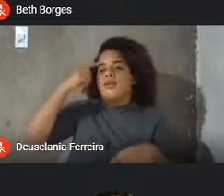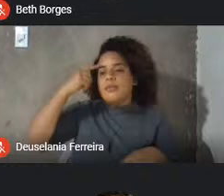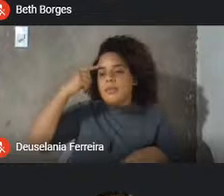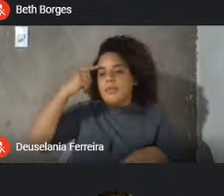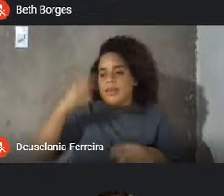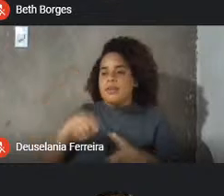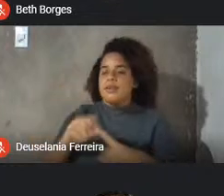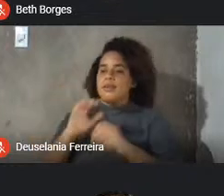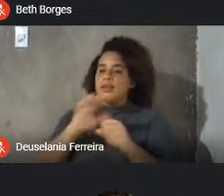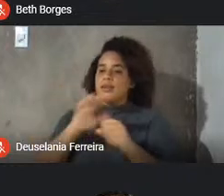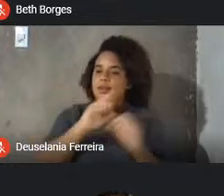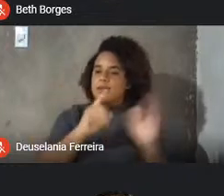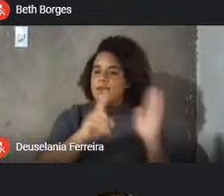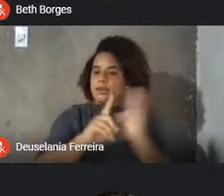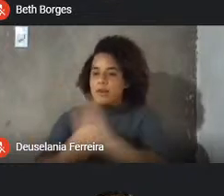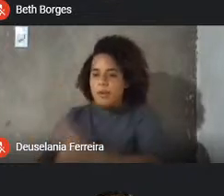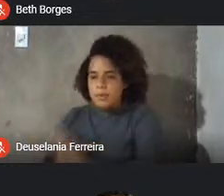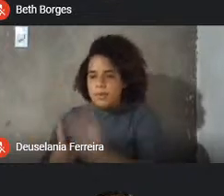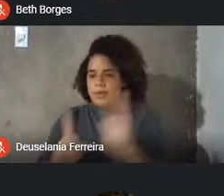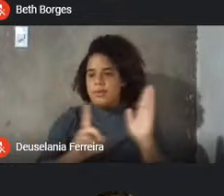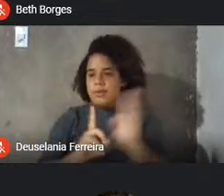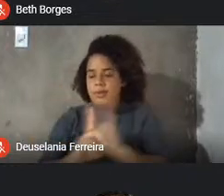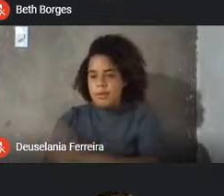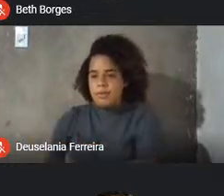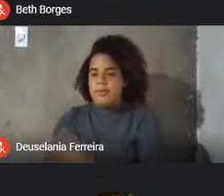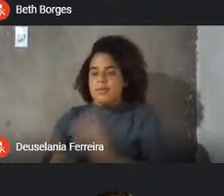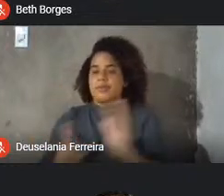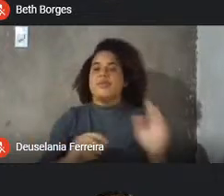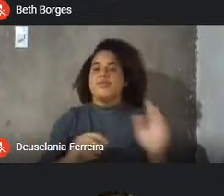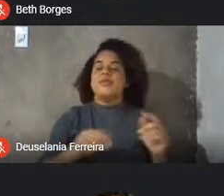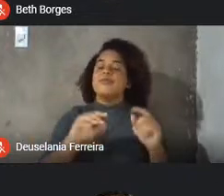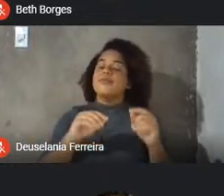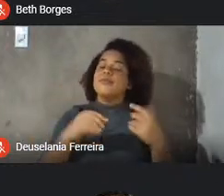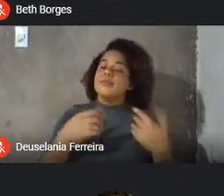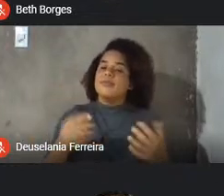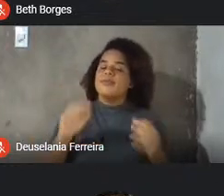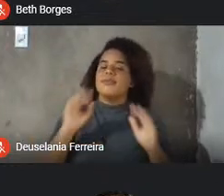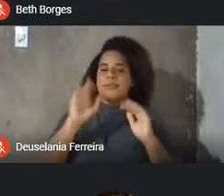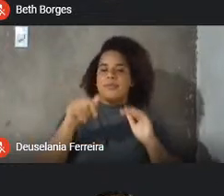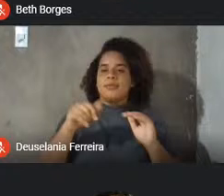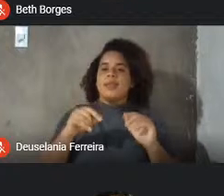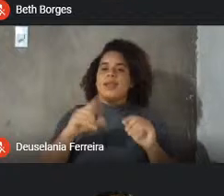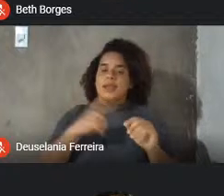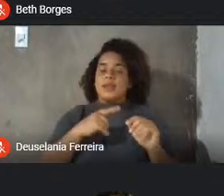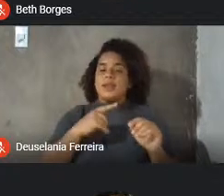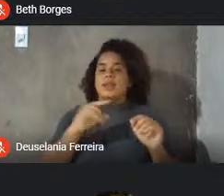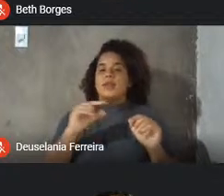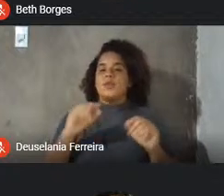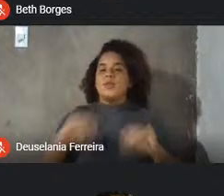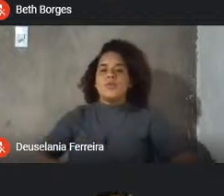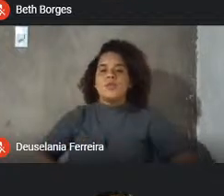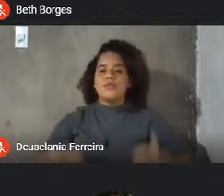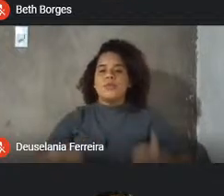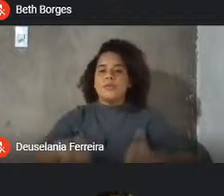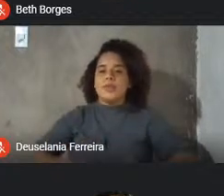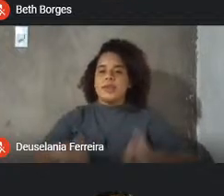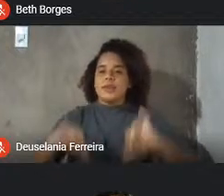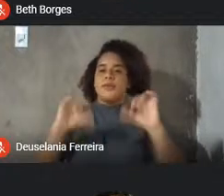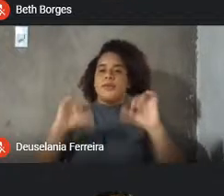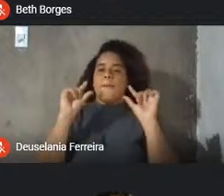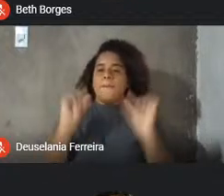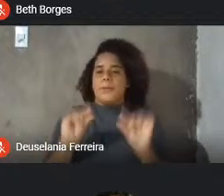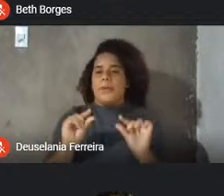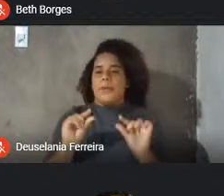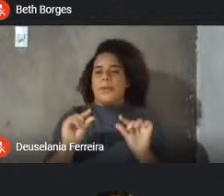tá? De uma maneira pautada com um sofrimento bem menor. Por quê? Porque quando nós estamos em processo